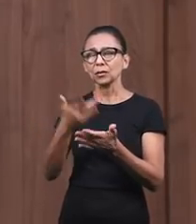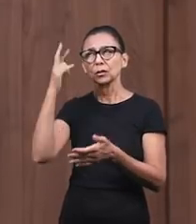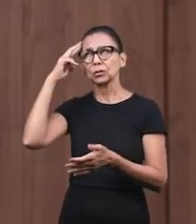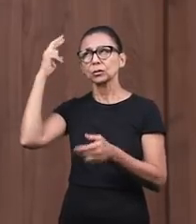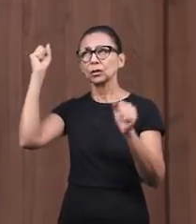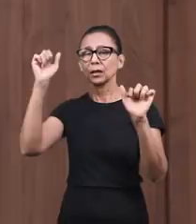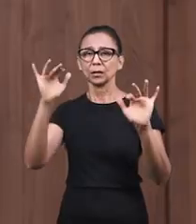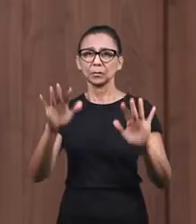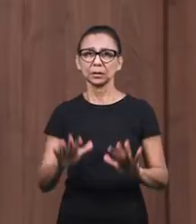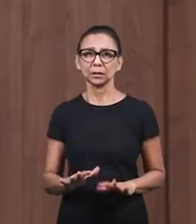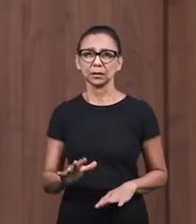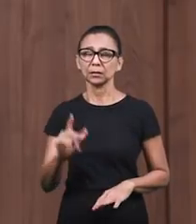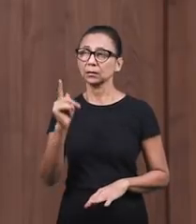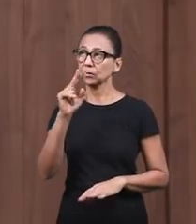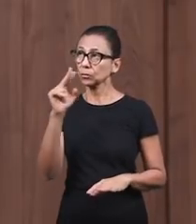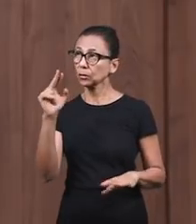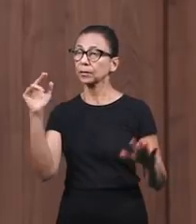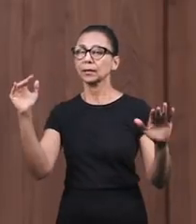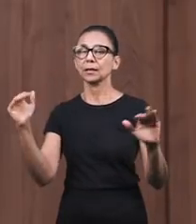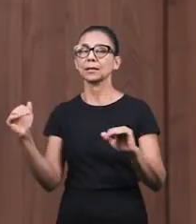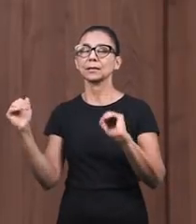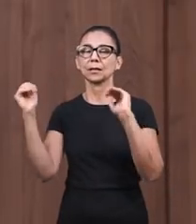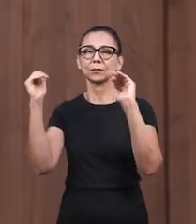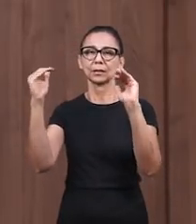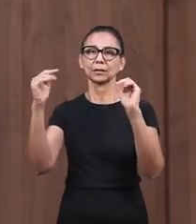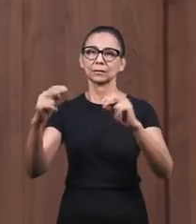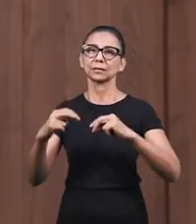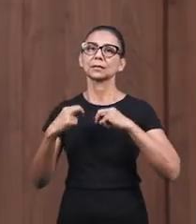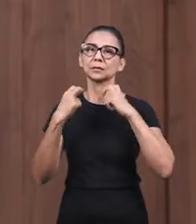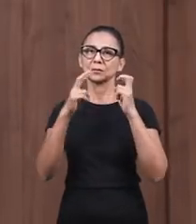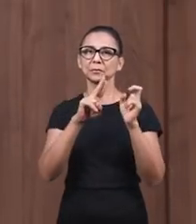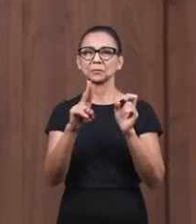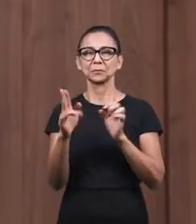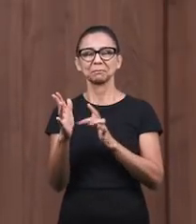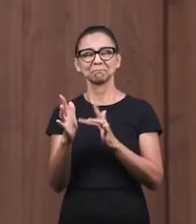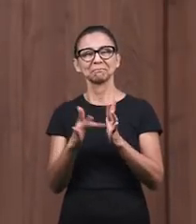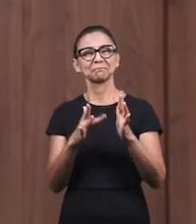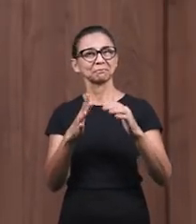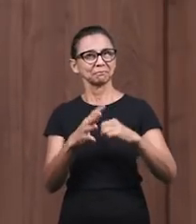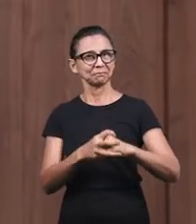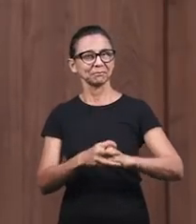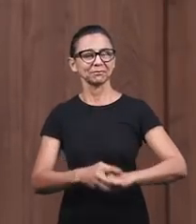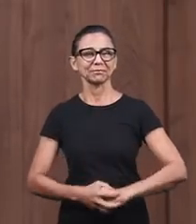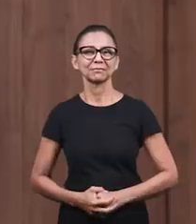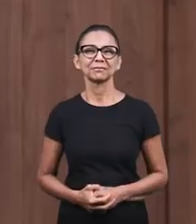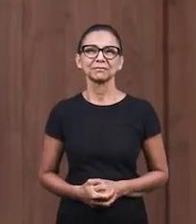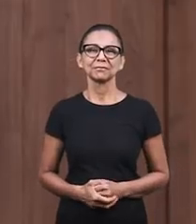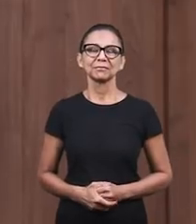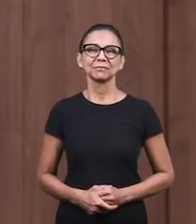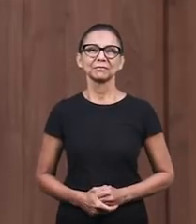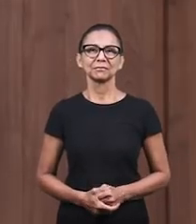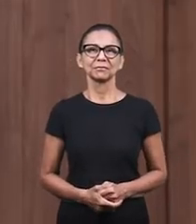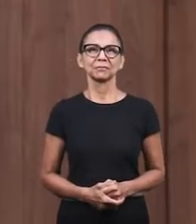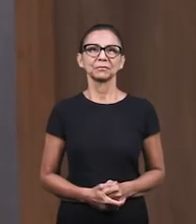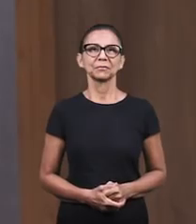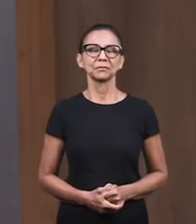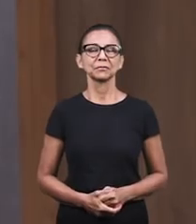e que o teu nome seja grandemente glorificado. Clamamos assim em nome do Senhor Jesus. Amém.